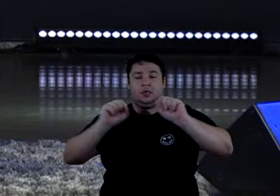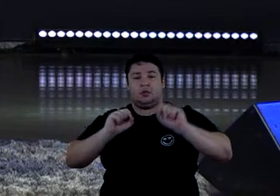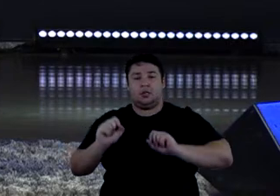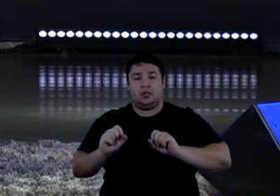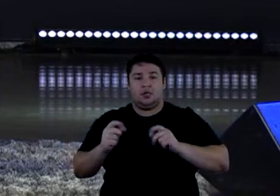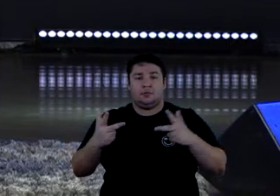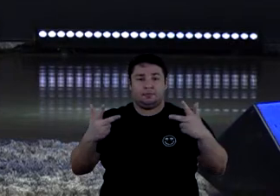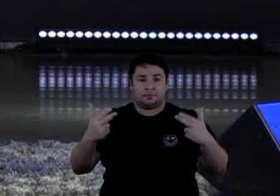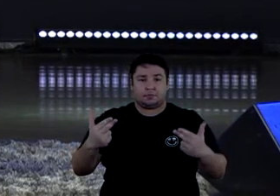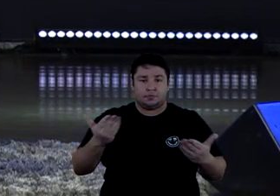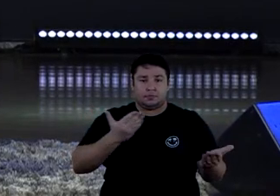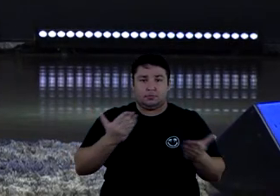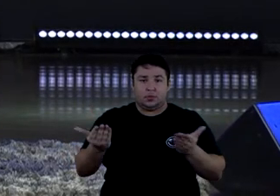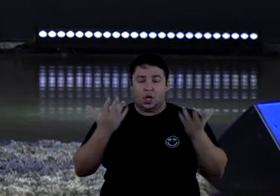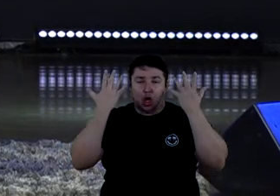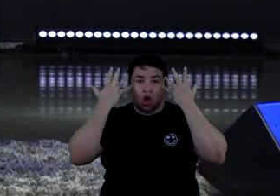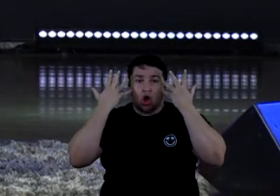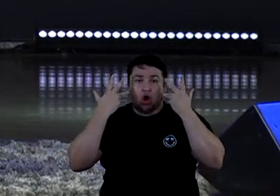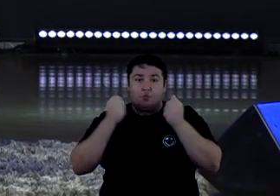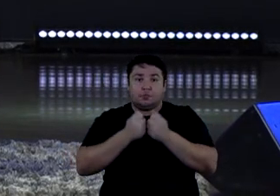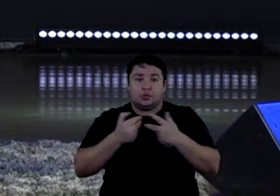não é mais comparando com um animal.